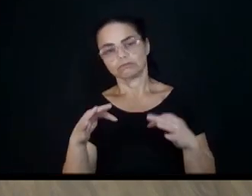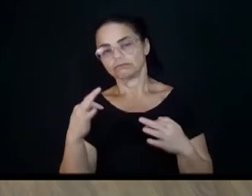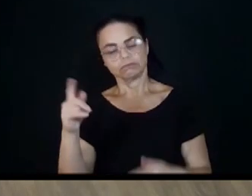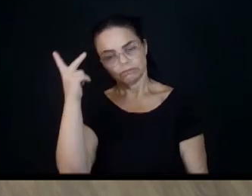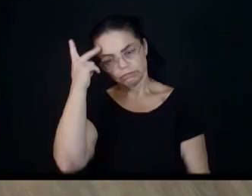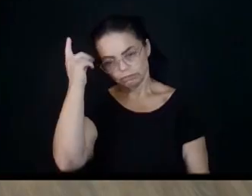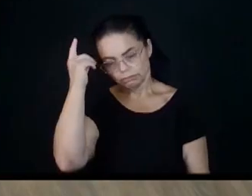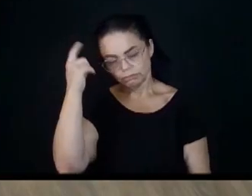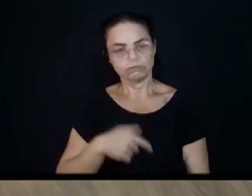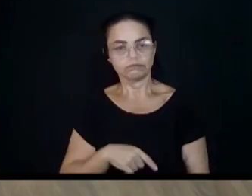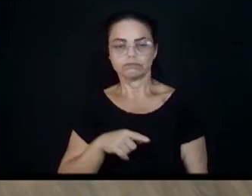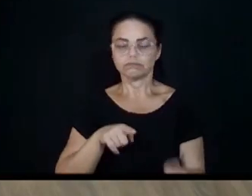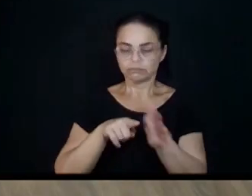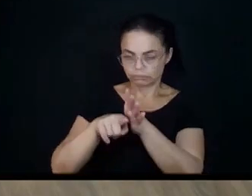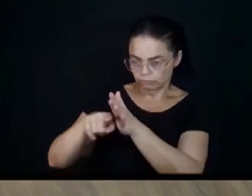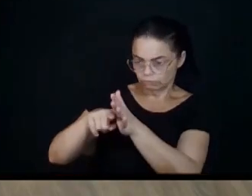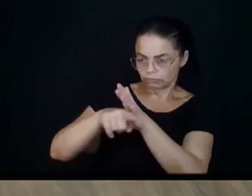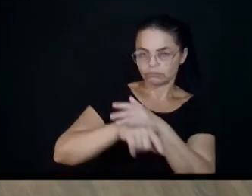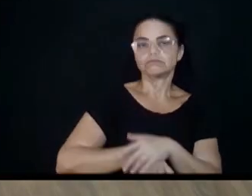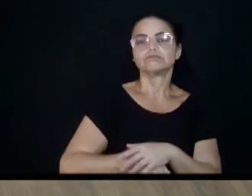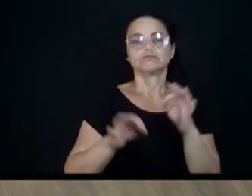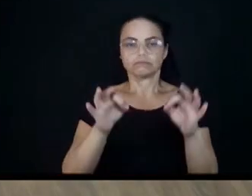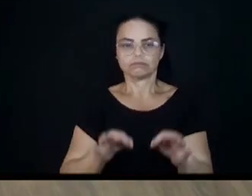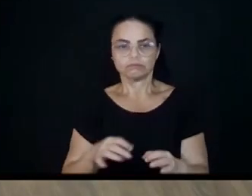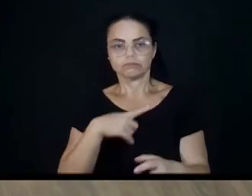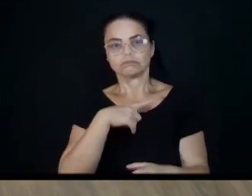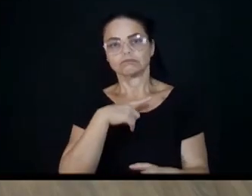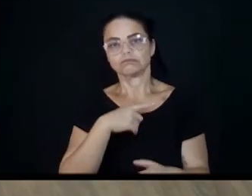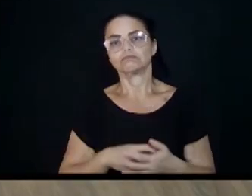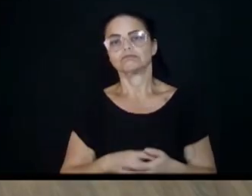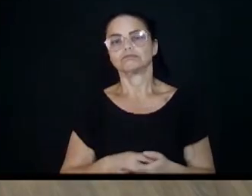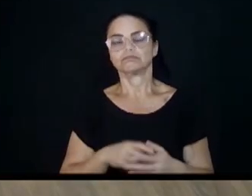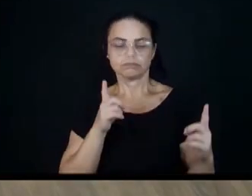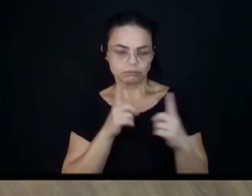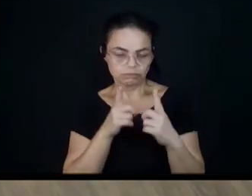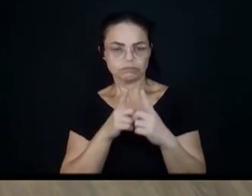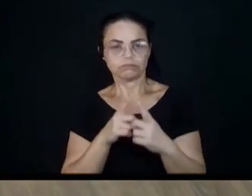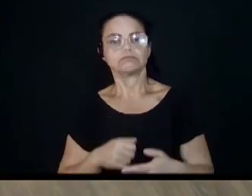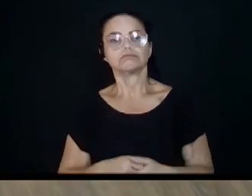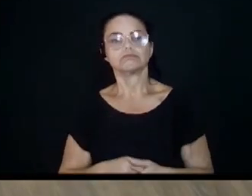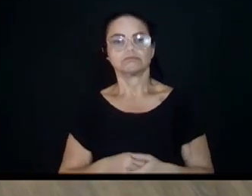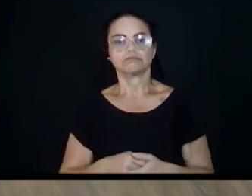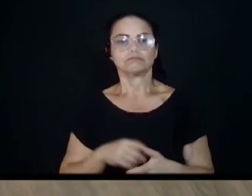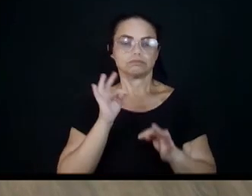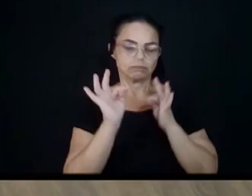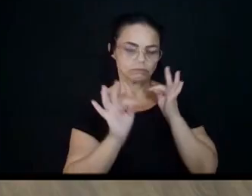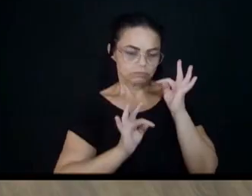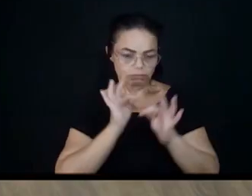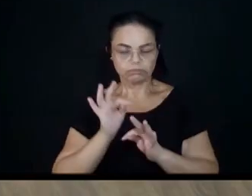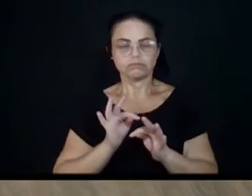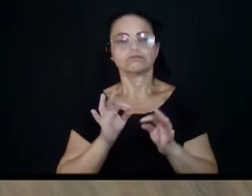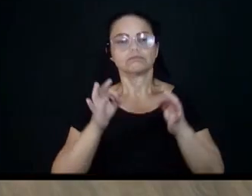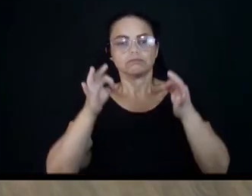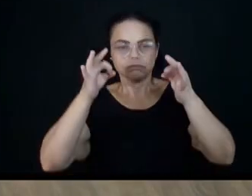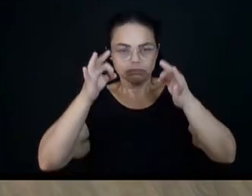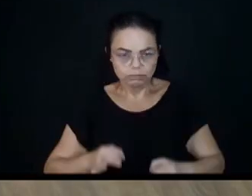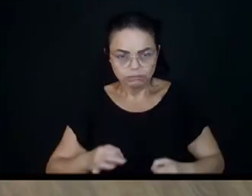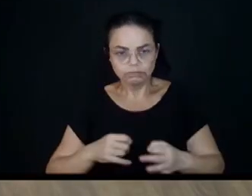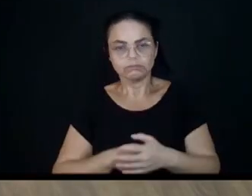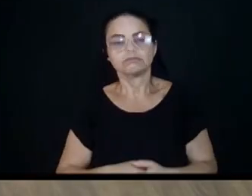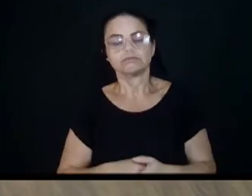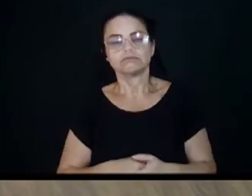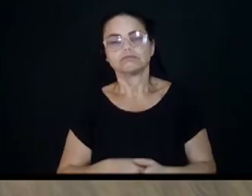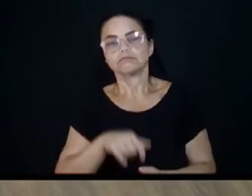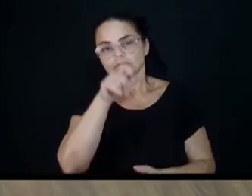investigar justamente para ter esse diagnóstico e fazer o tratamento adequado. No caso da pessoa com